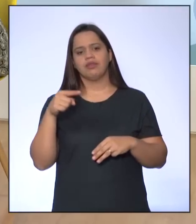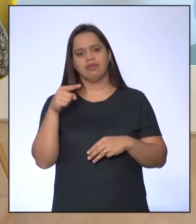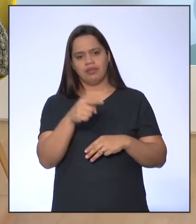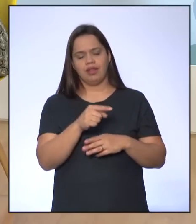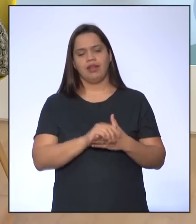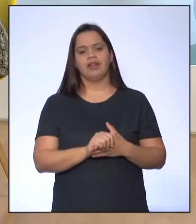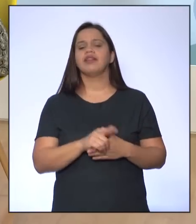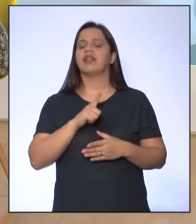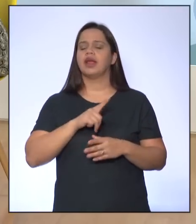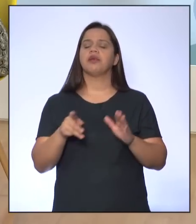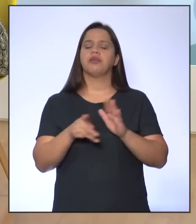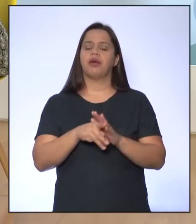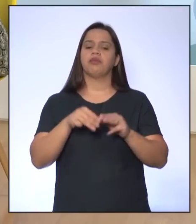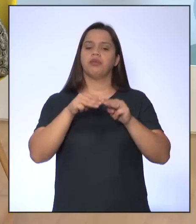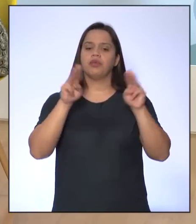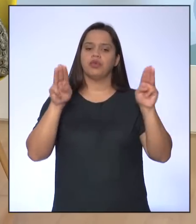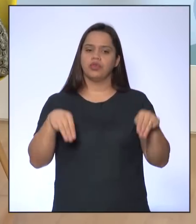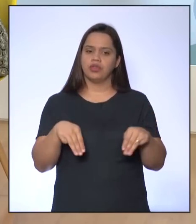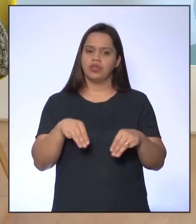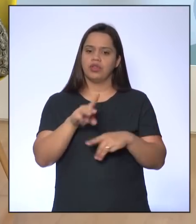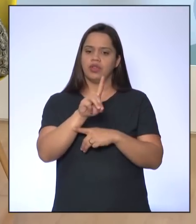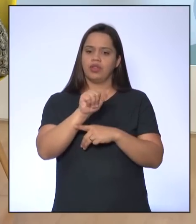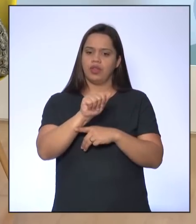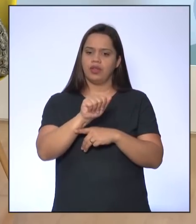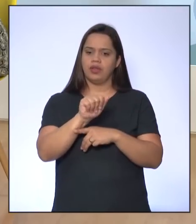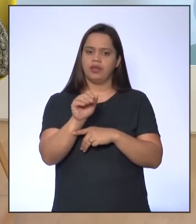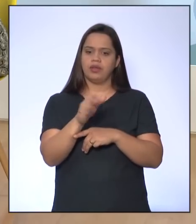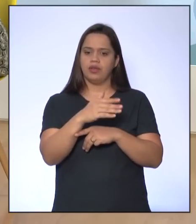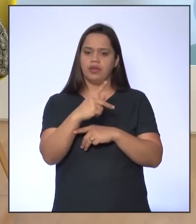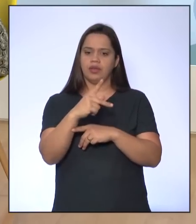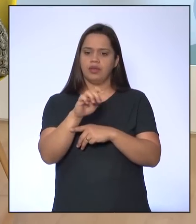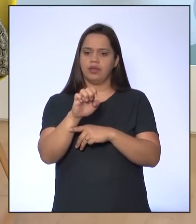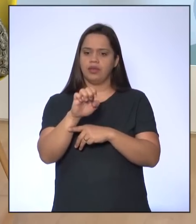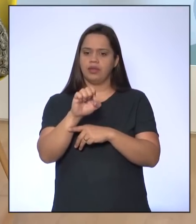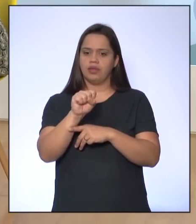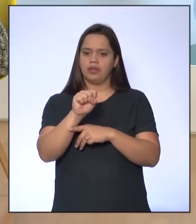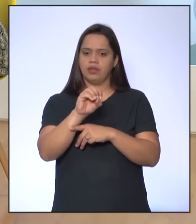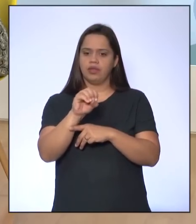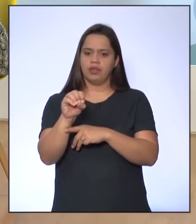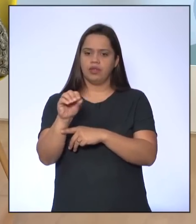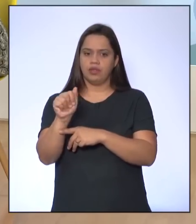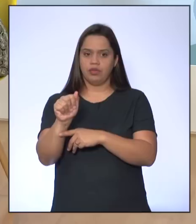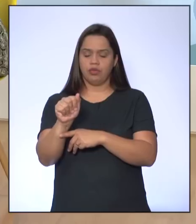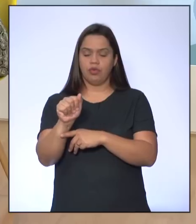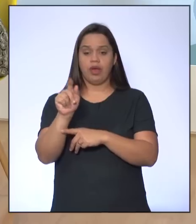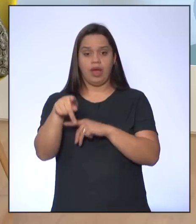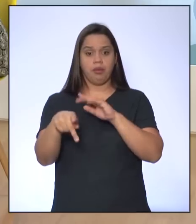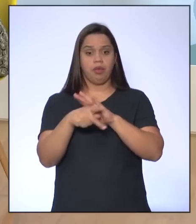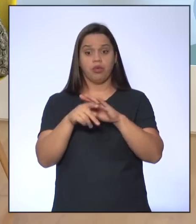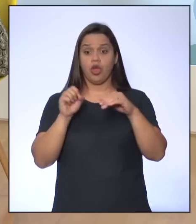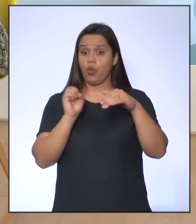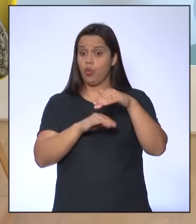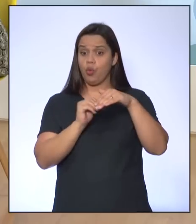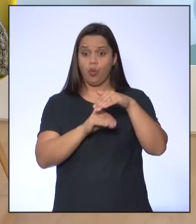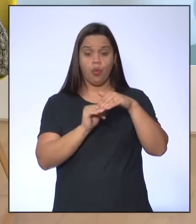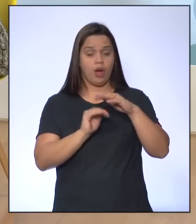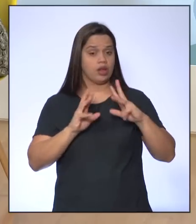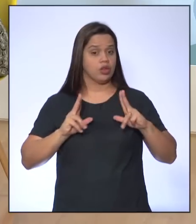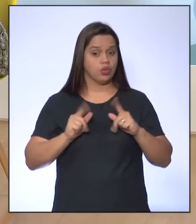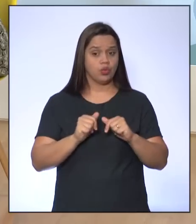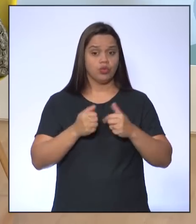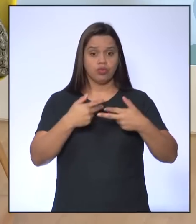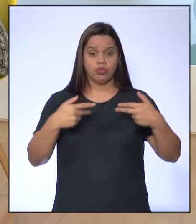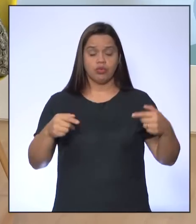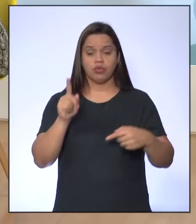Então, temos, enfim, inclusive museus que guardam relatos, né, fontes que são